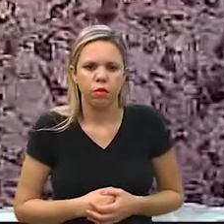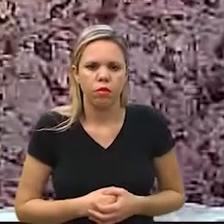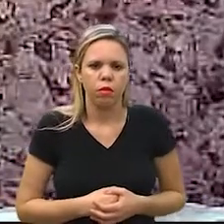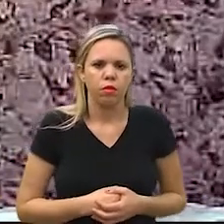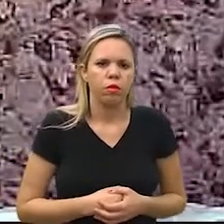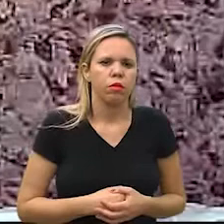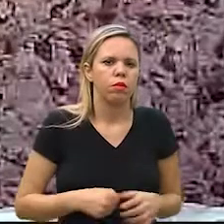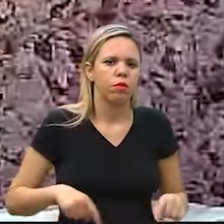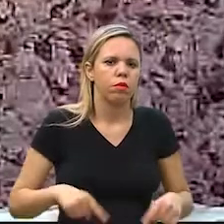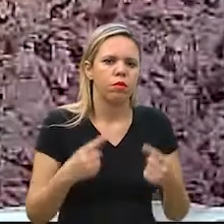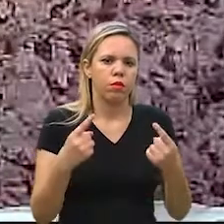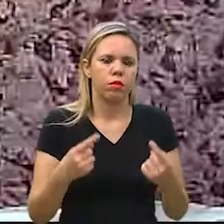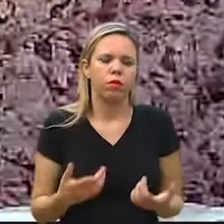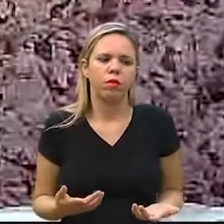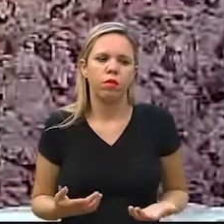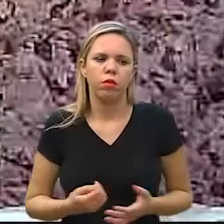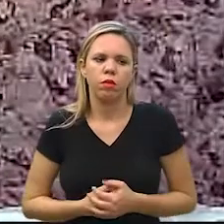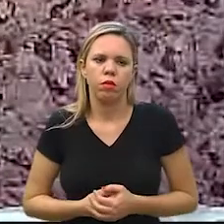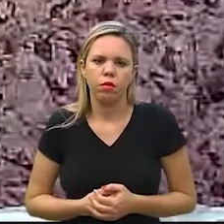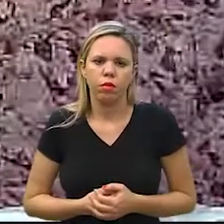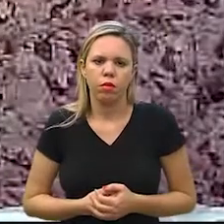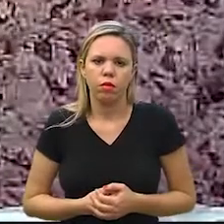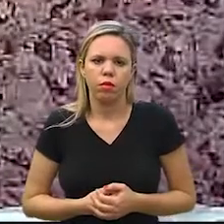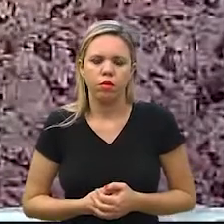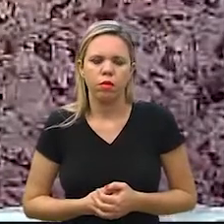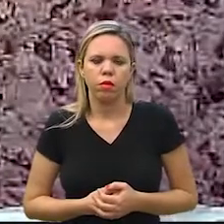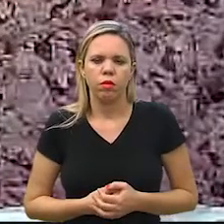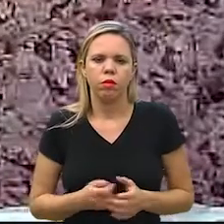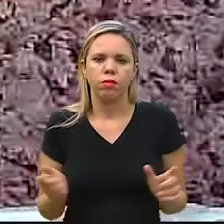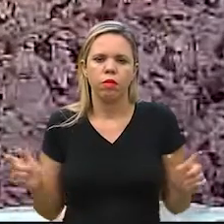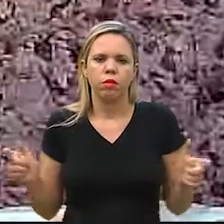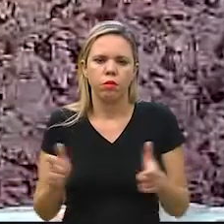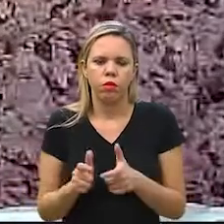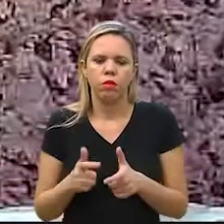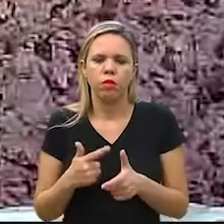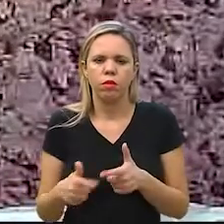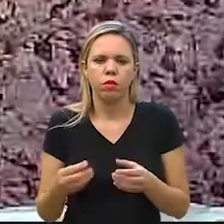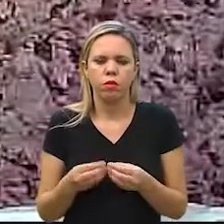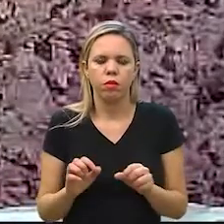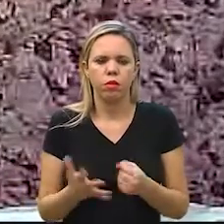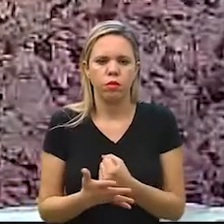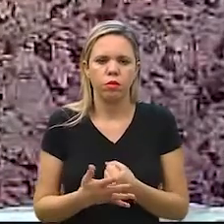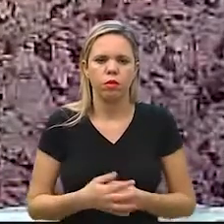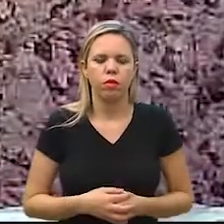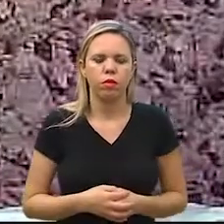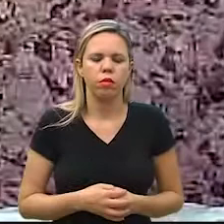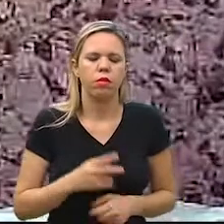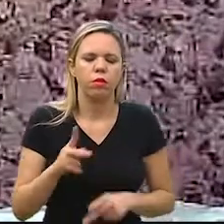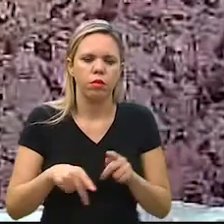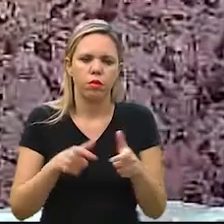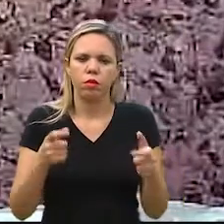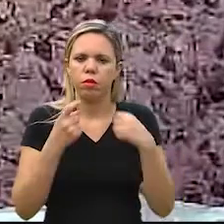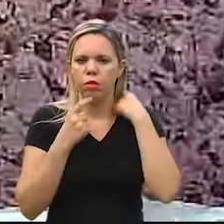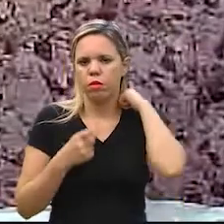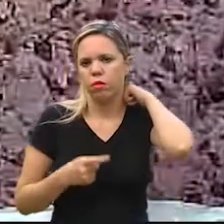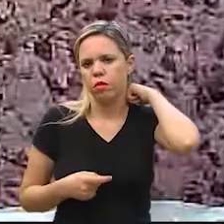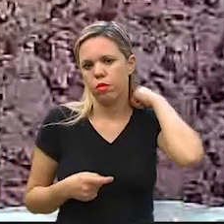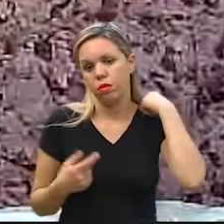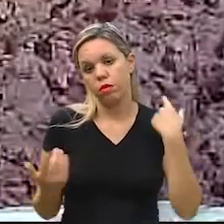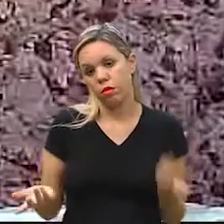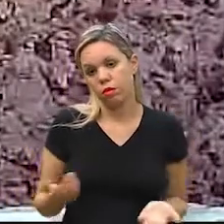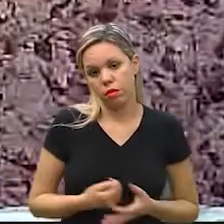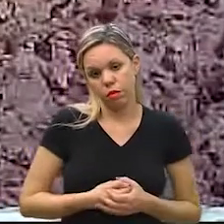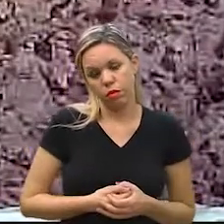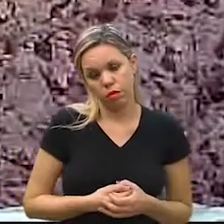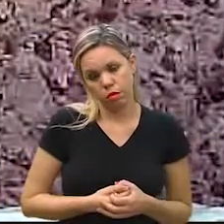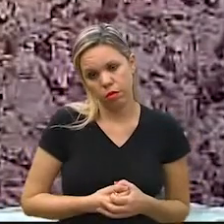o grande desafio é minorar os efeitos da pandemia sobre a população de Campinas.